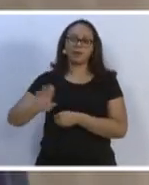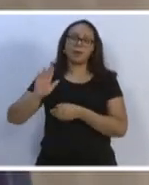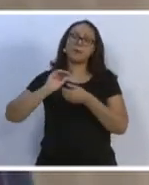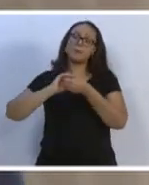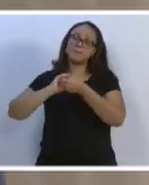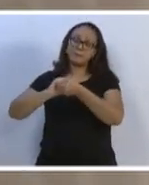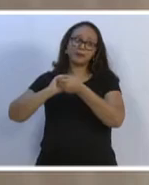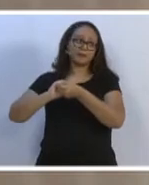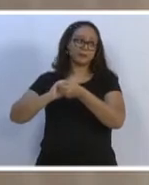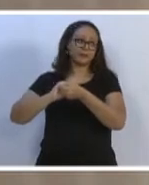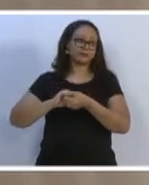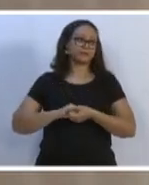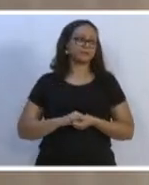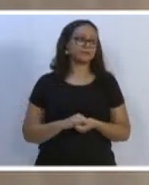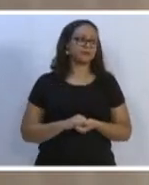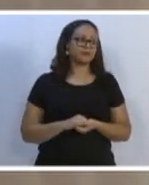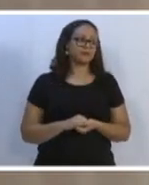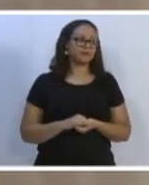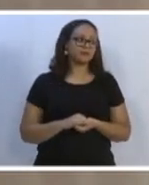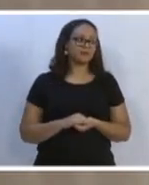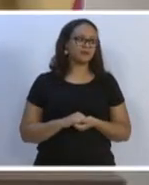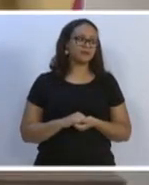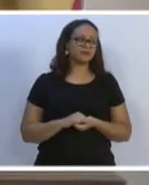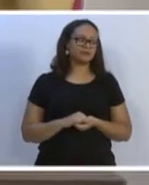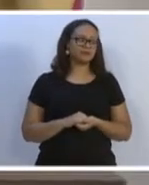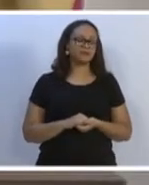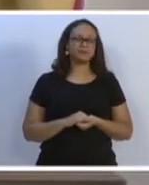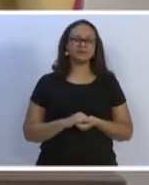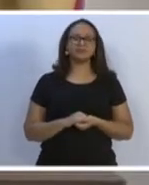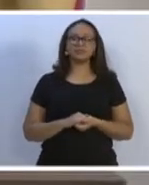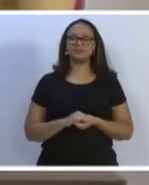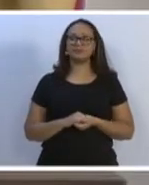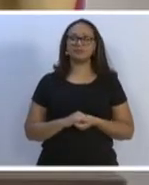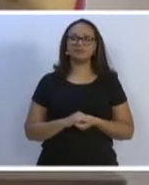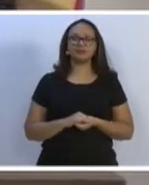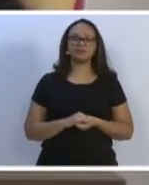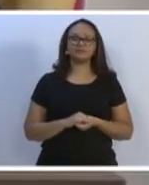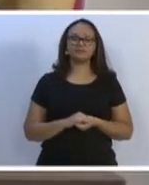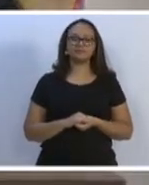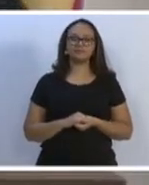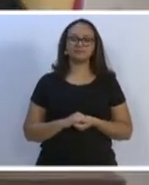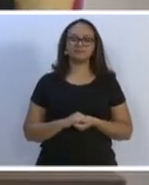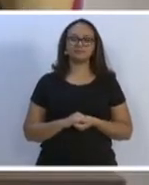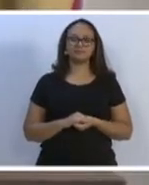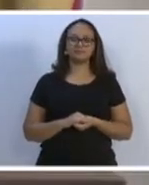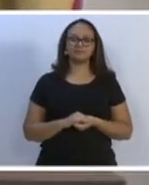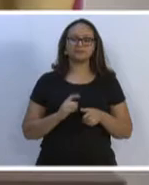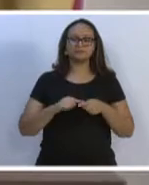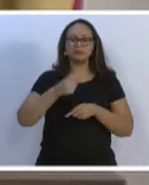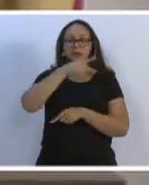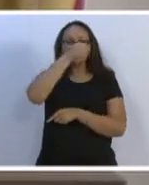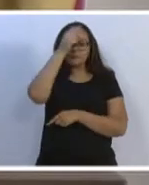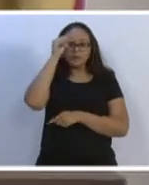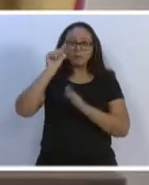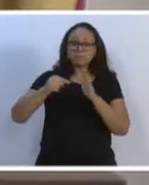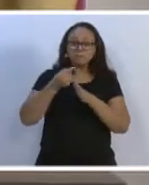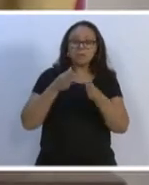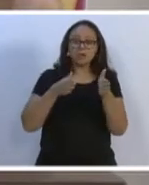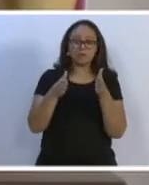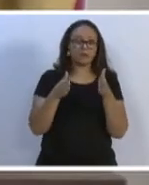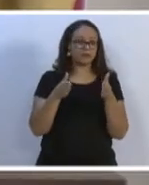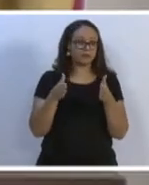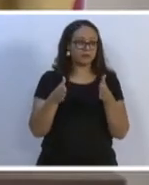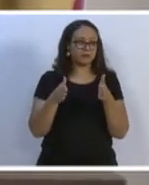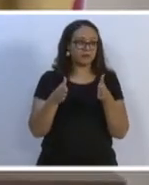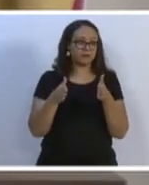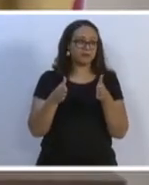por trazer esse assunto. Obrigado, vereador Jovino. Sei que, provavelmente, inclusive na condição de vice-prefeito, no primeiro mandato do Napoleão, não tinha o